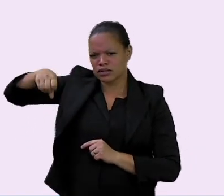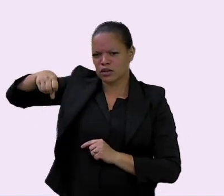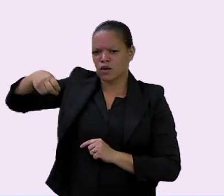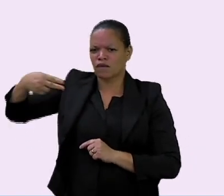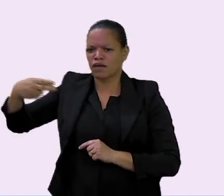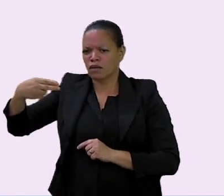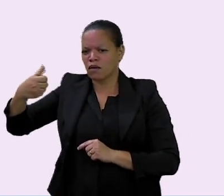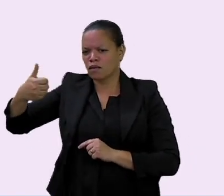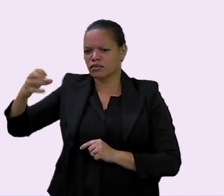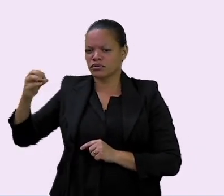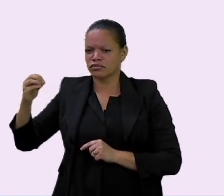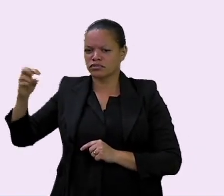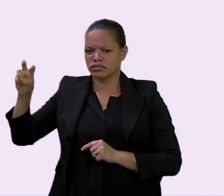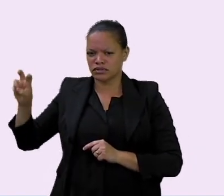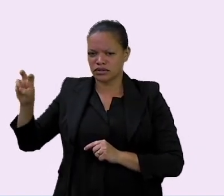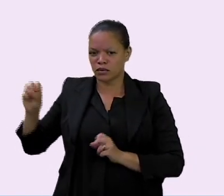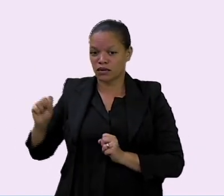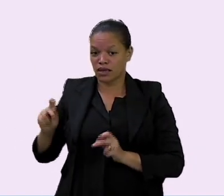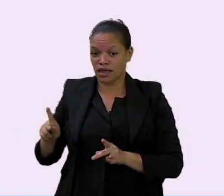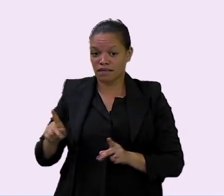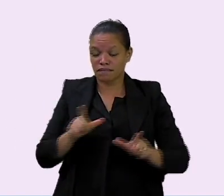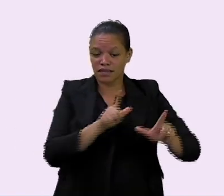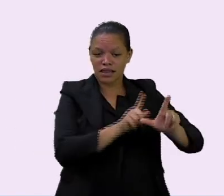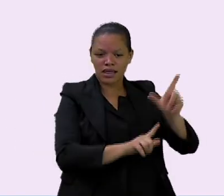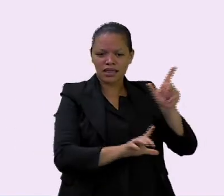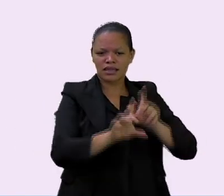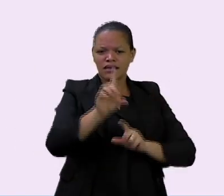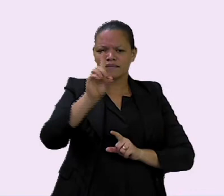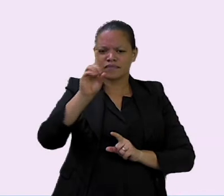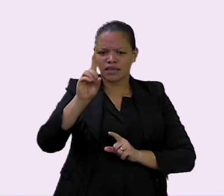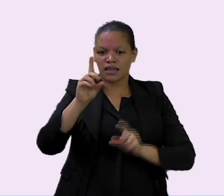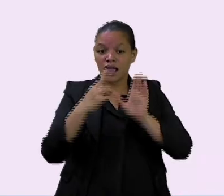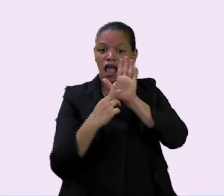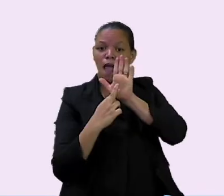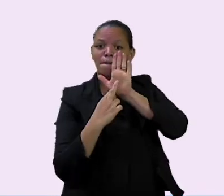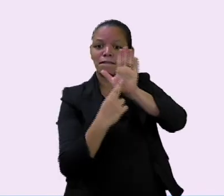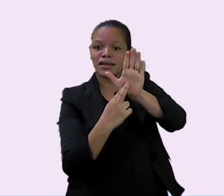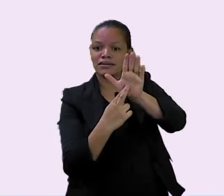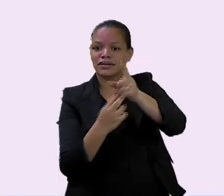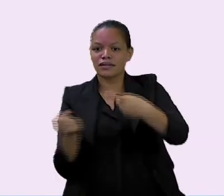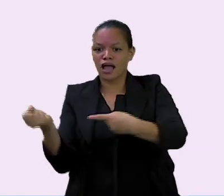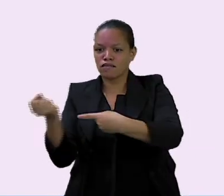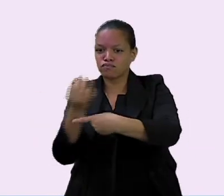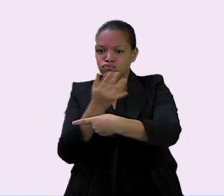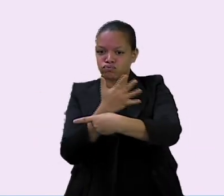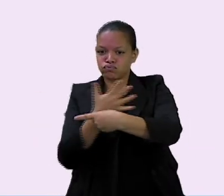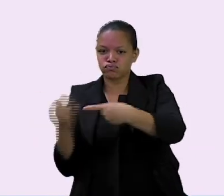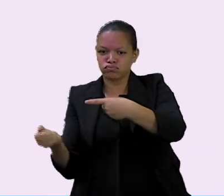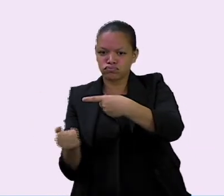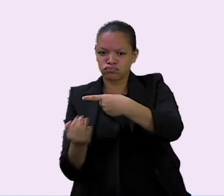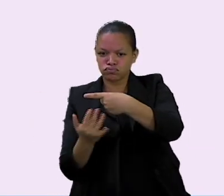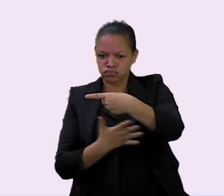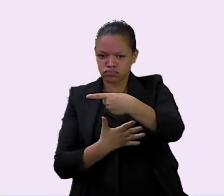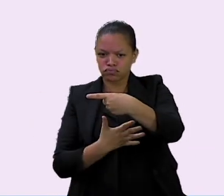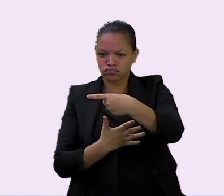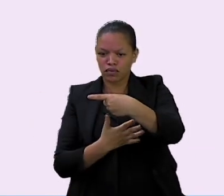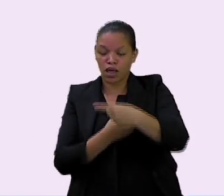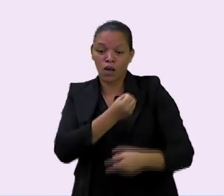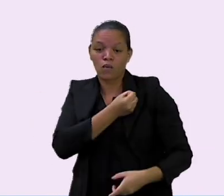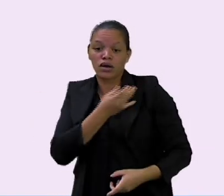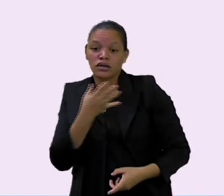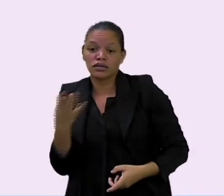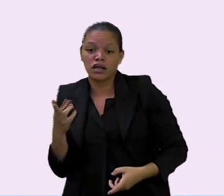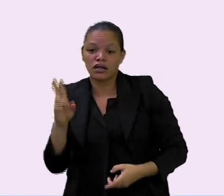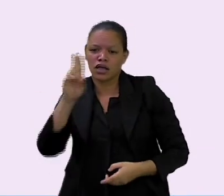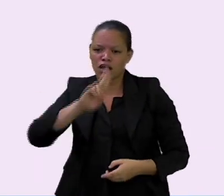em fração. Então, nós vamos representar aqui a quantidade que ela utilizou, que é 39, e